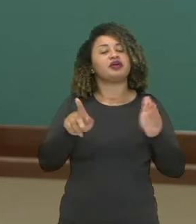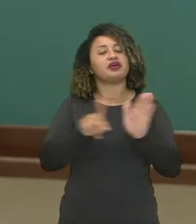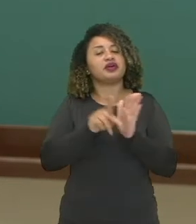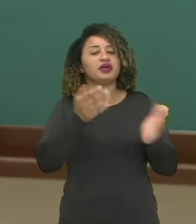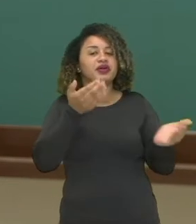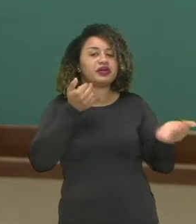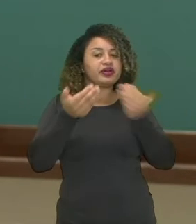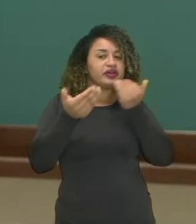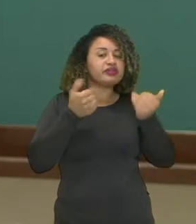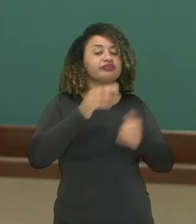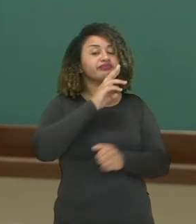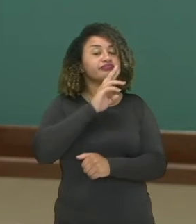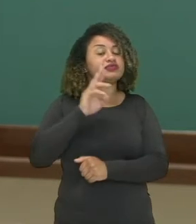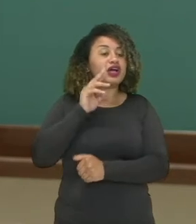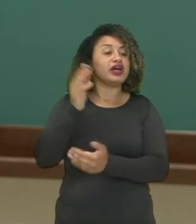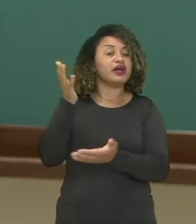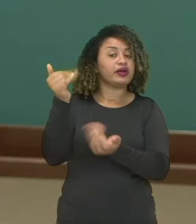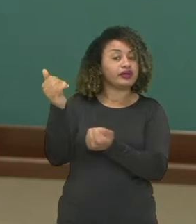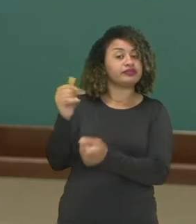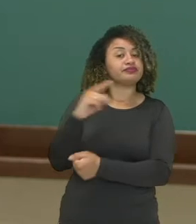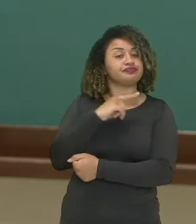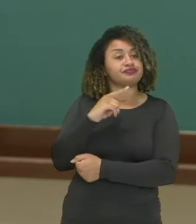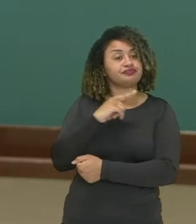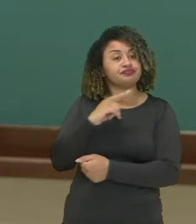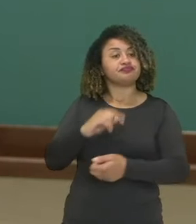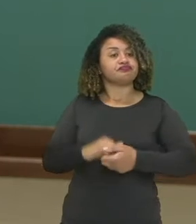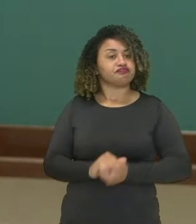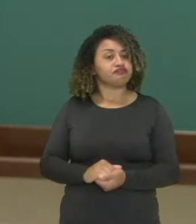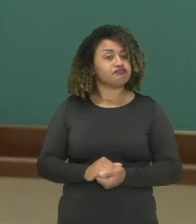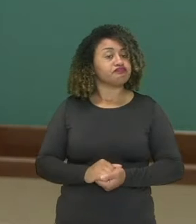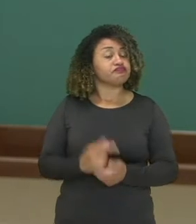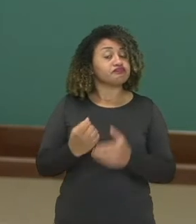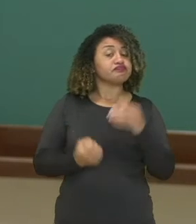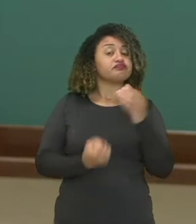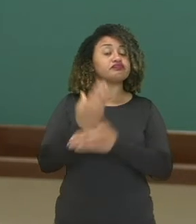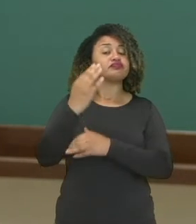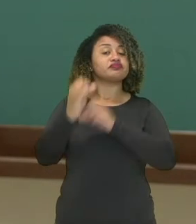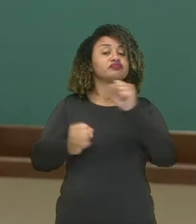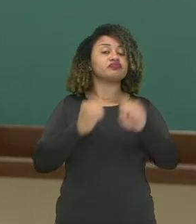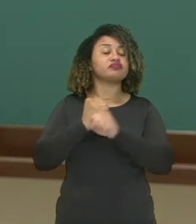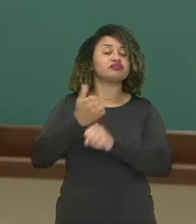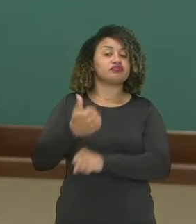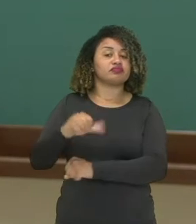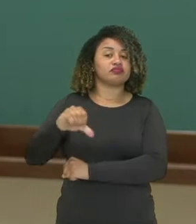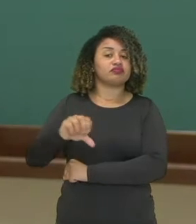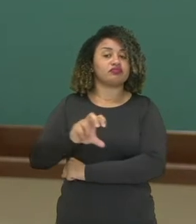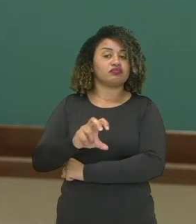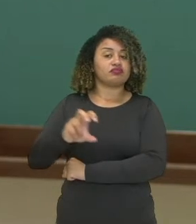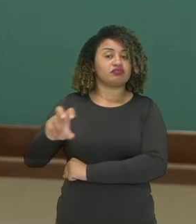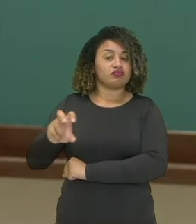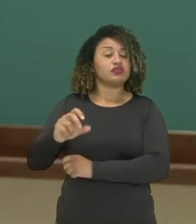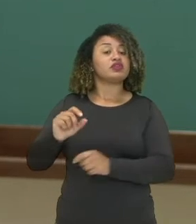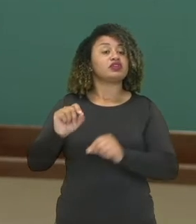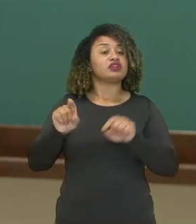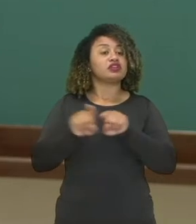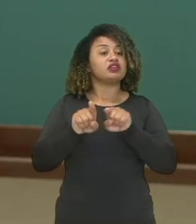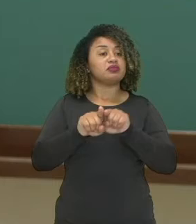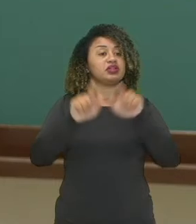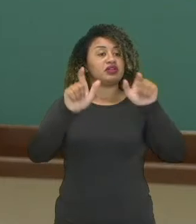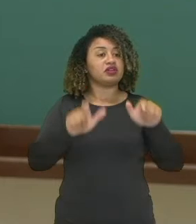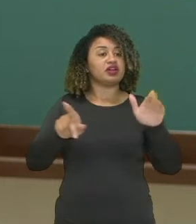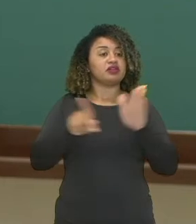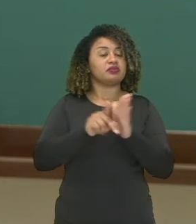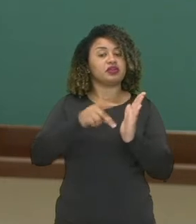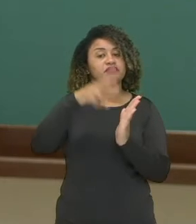um restaurante espanhol. E aqui ela foi fundada em 1955 e também tem um espaço para leitura